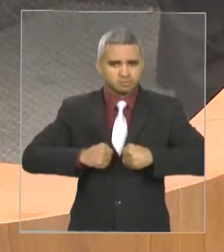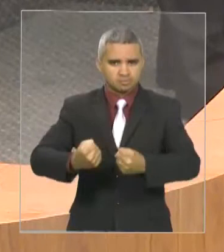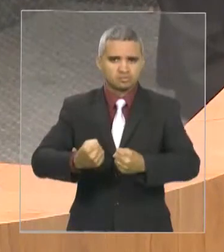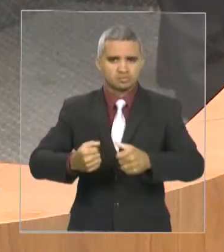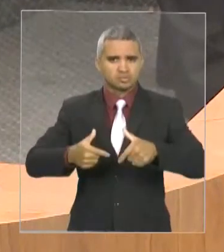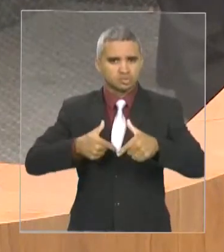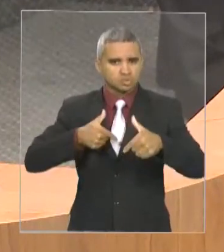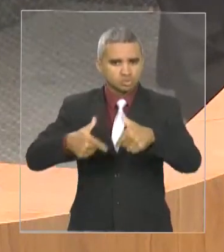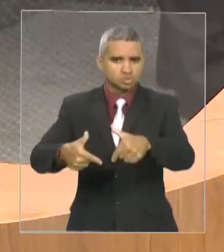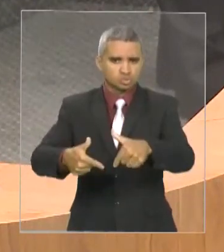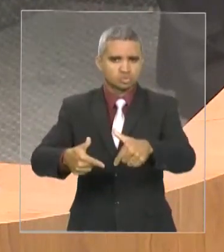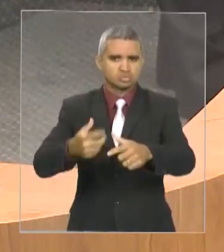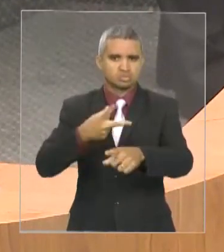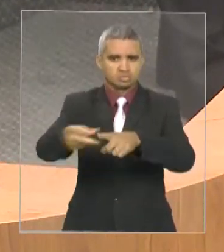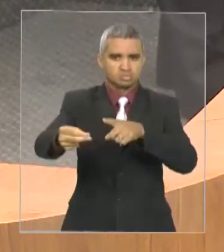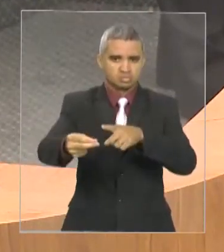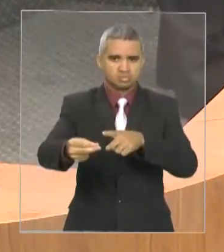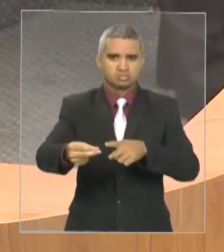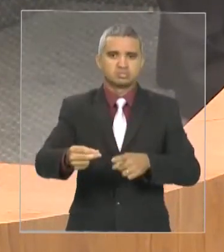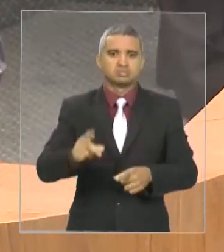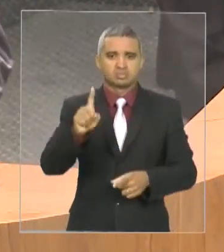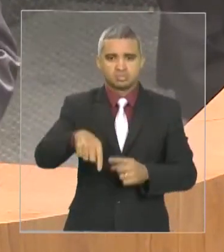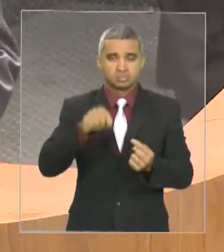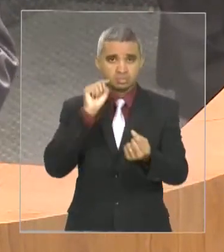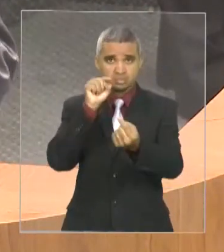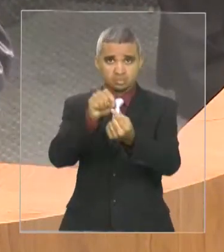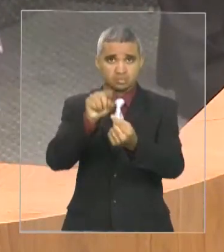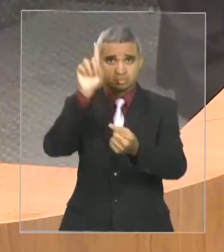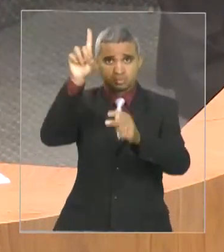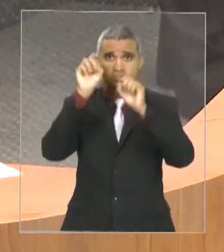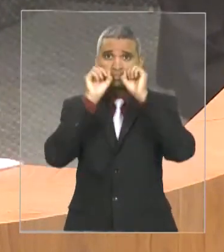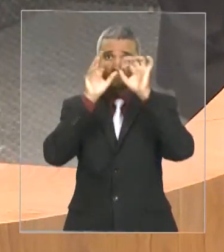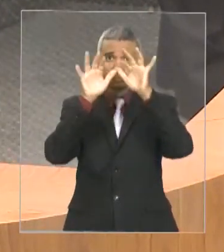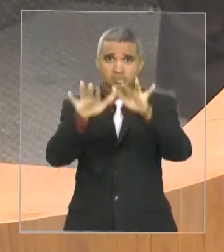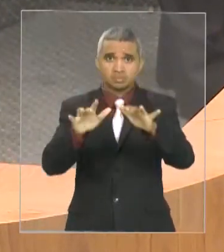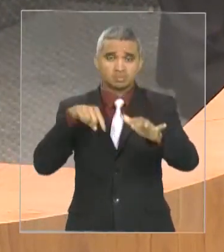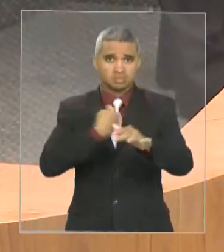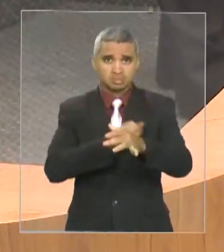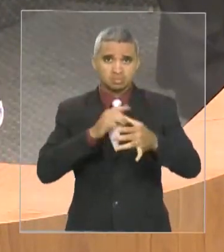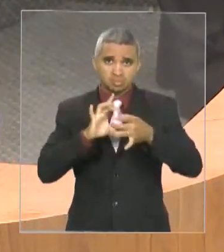superar e vencer. Esse é o nosso propósito. Que Deus abençoe a nossa luta. Muito obrigado, presidente.